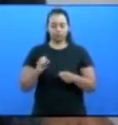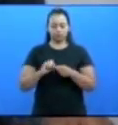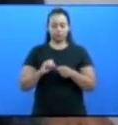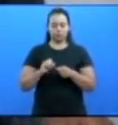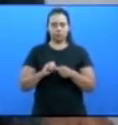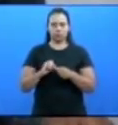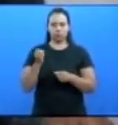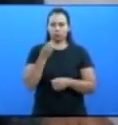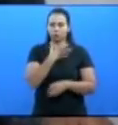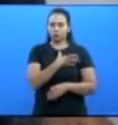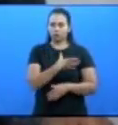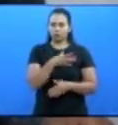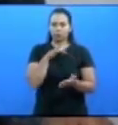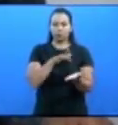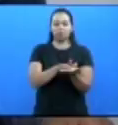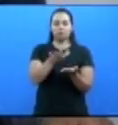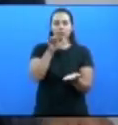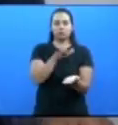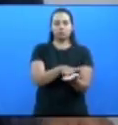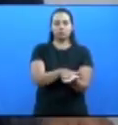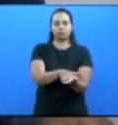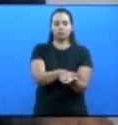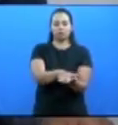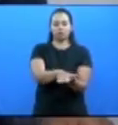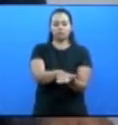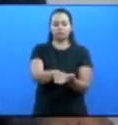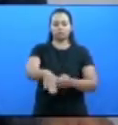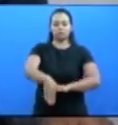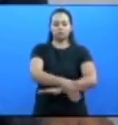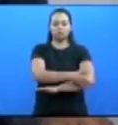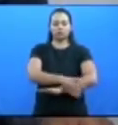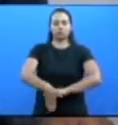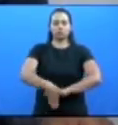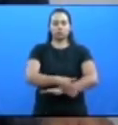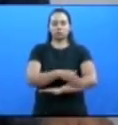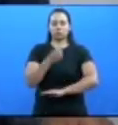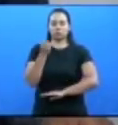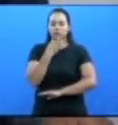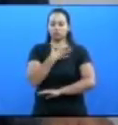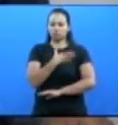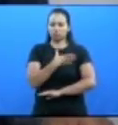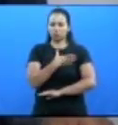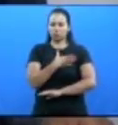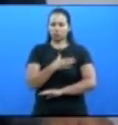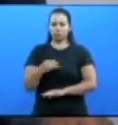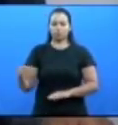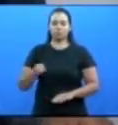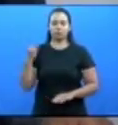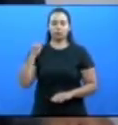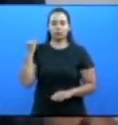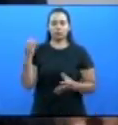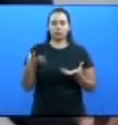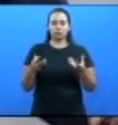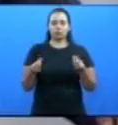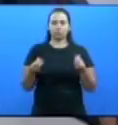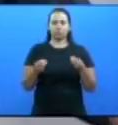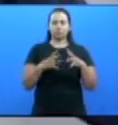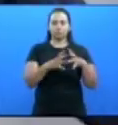Aclimação, Monte Carlo, o Alto Boa Vista, o Casa Nova, a Vila Carvalho. Então, são vários bairros, né,